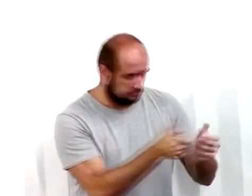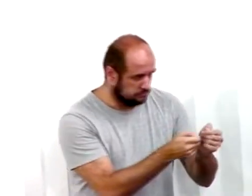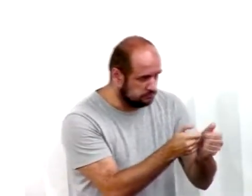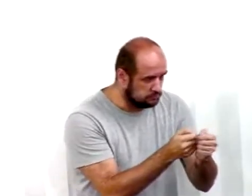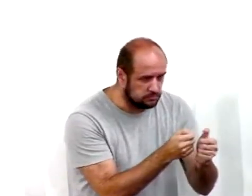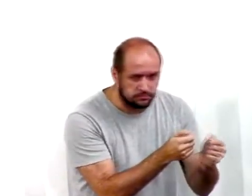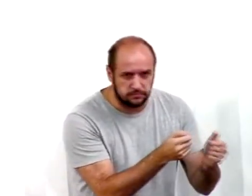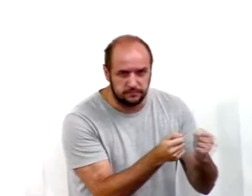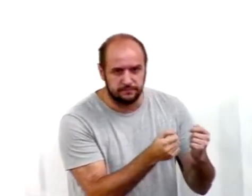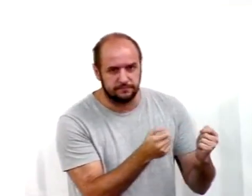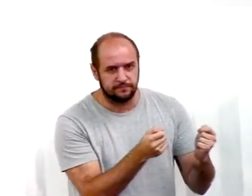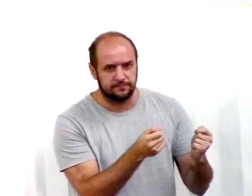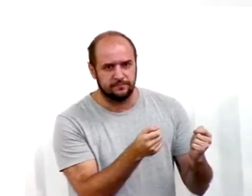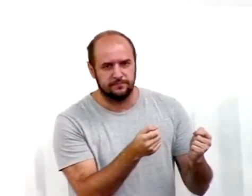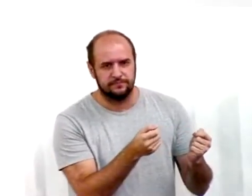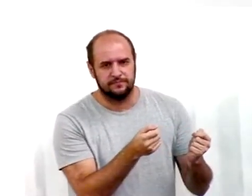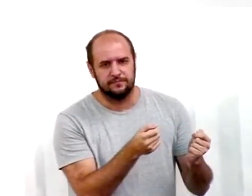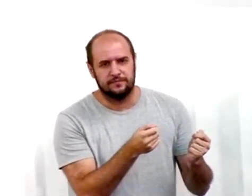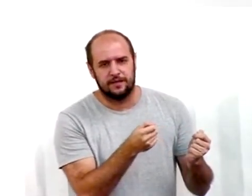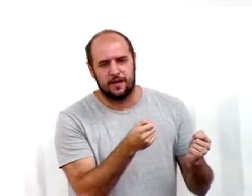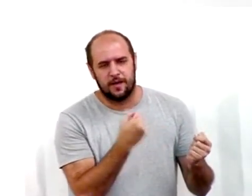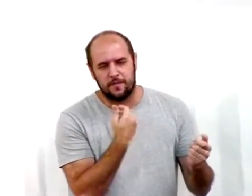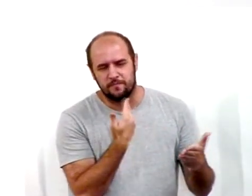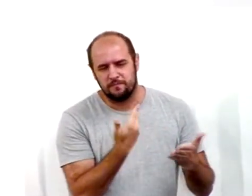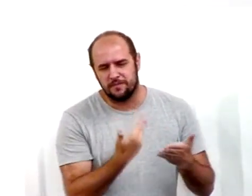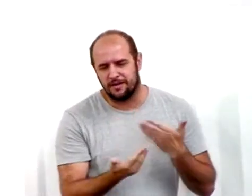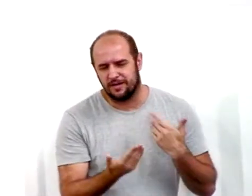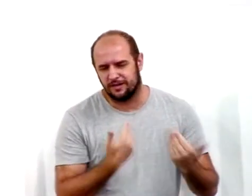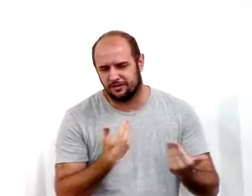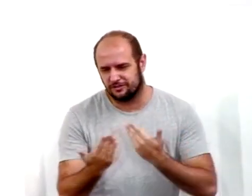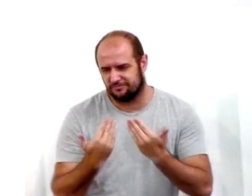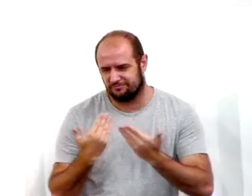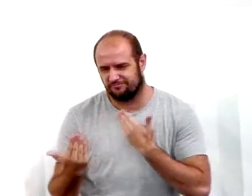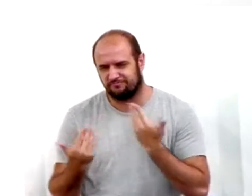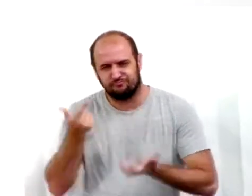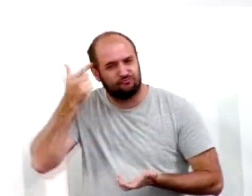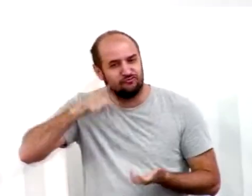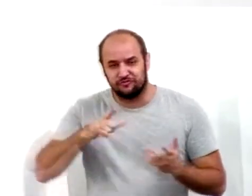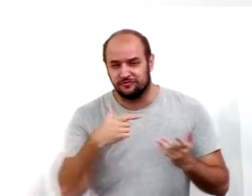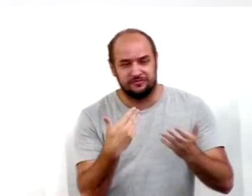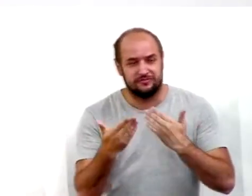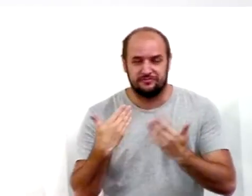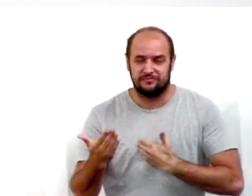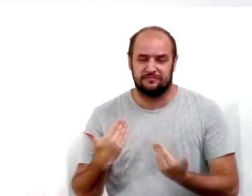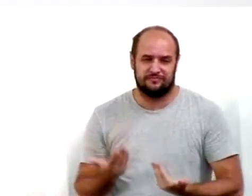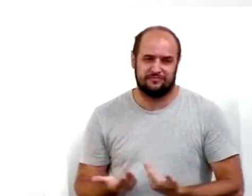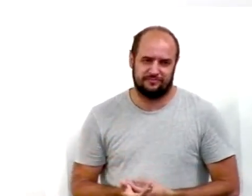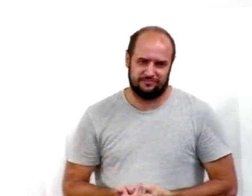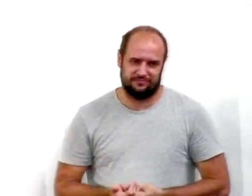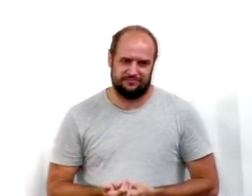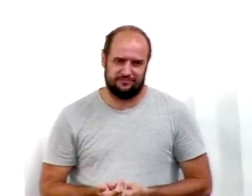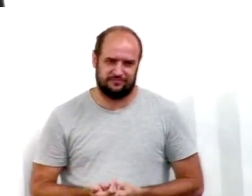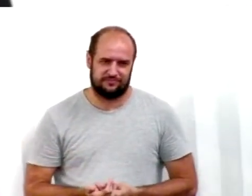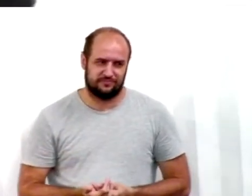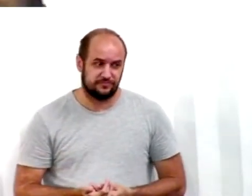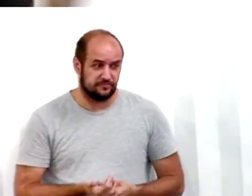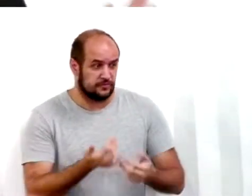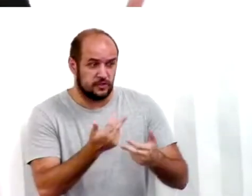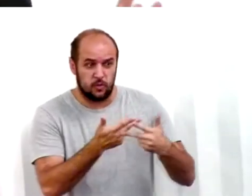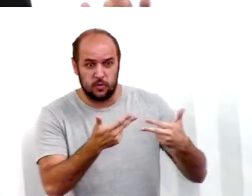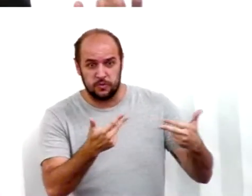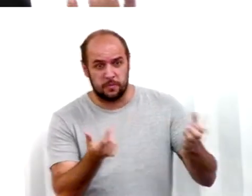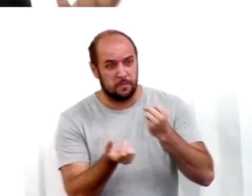estão perdendo a capacidade de se relacionar. Podemos transformar coisas boas em ídolos